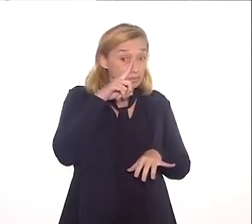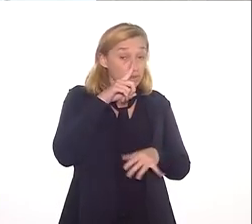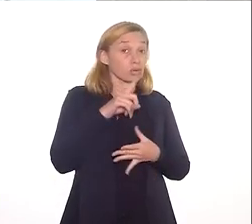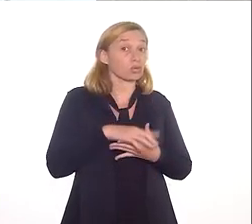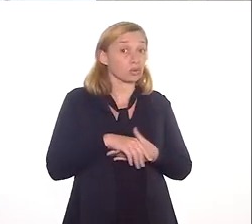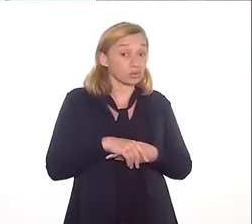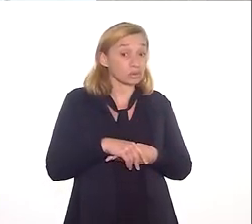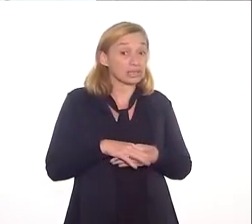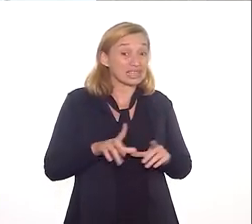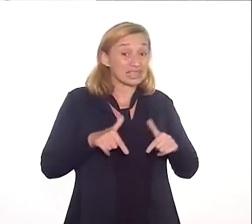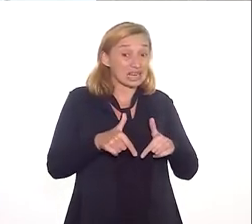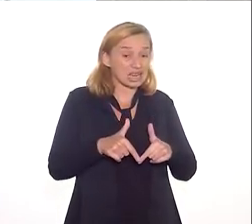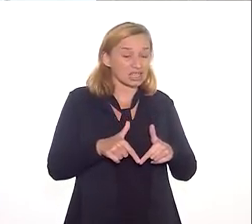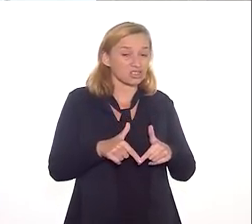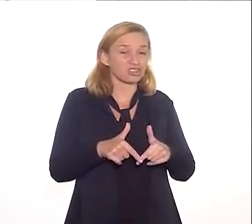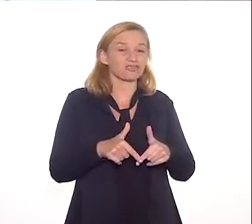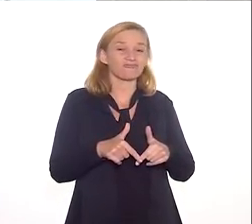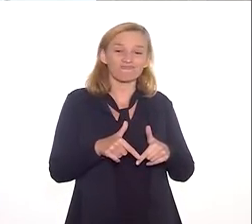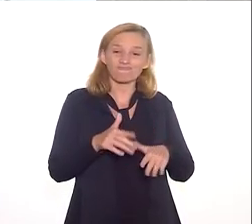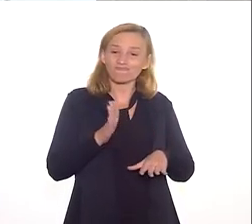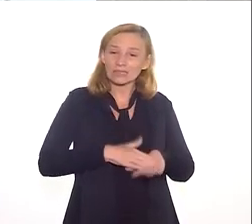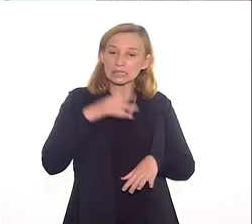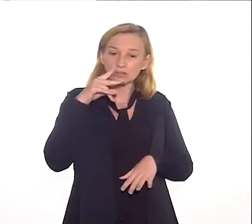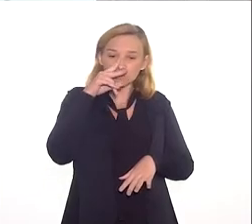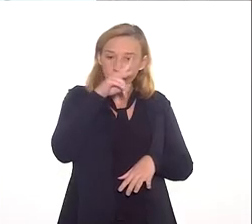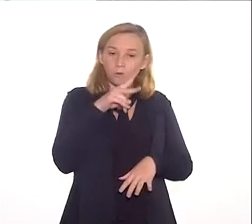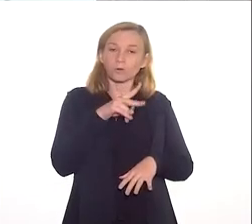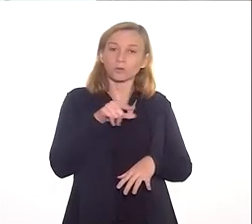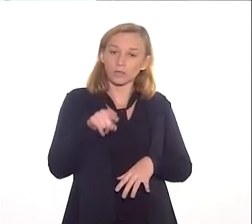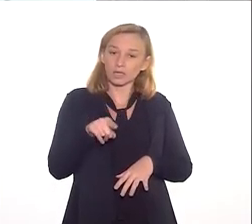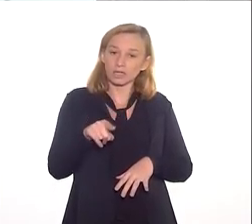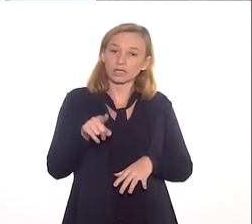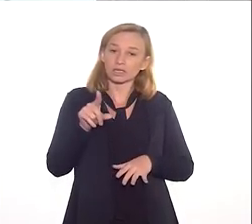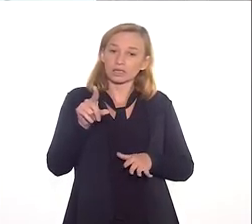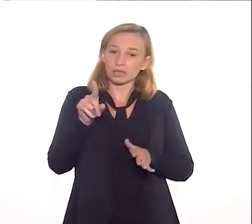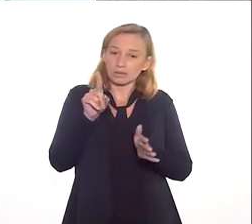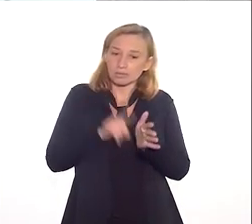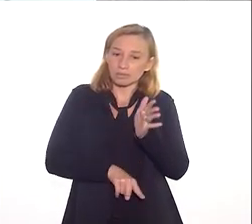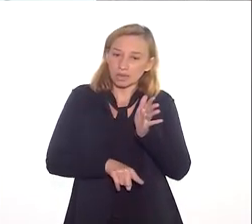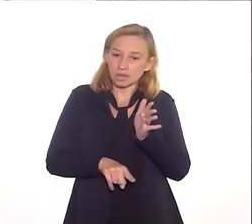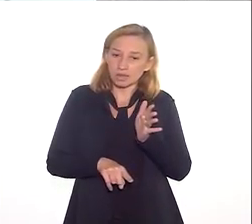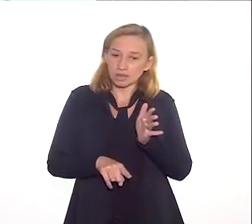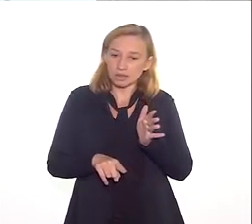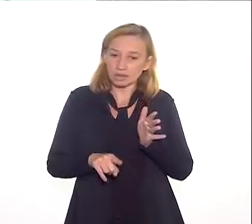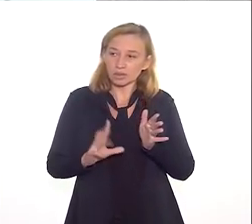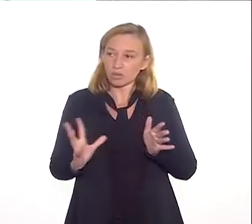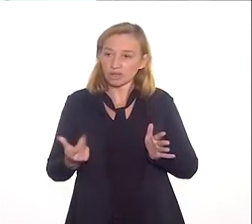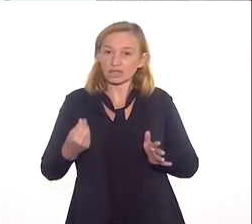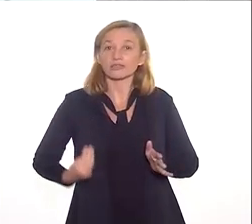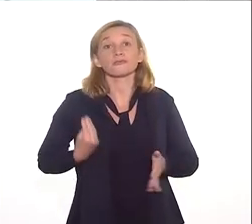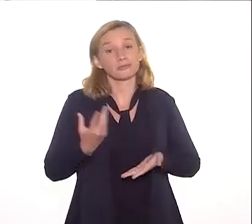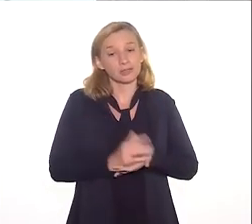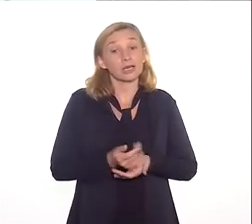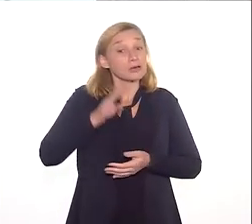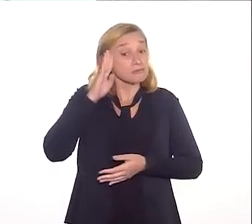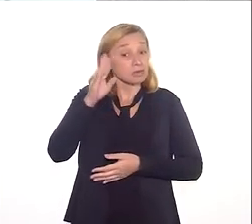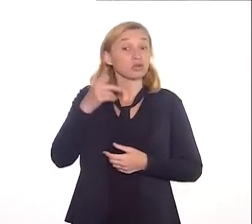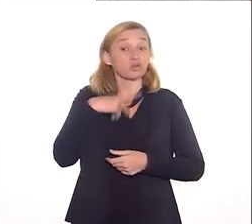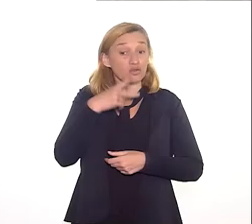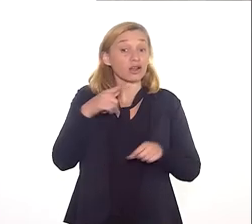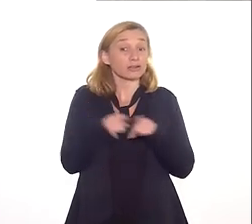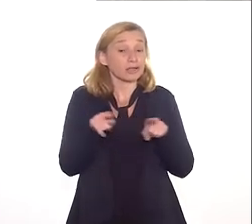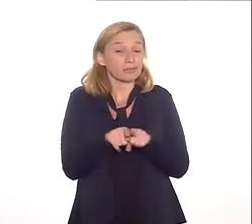é muito injusto, ele atua de uma forma mais forte naqueles que têm menos condições para se defender. E principalmente